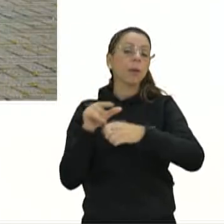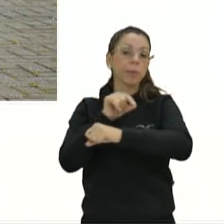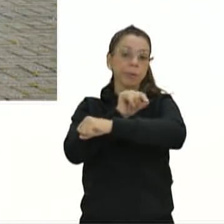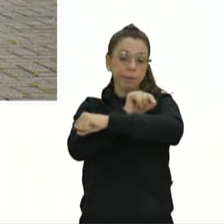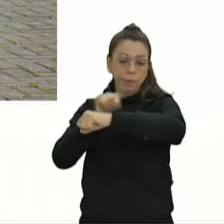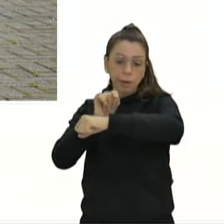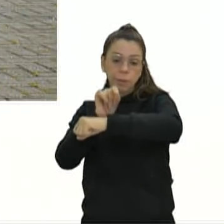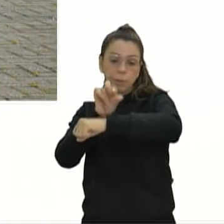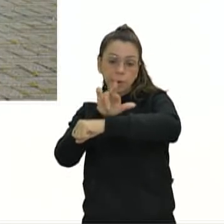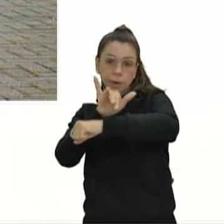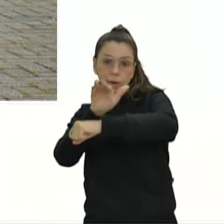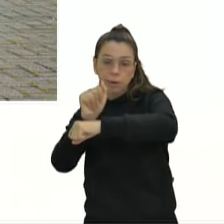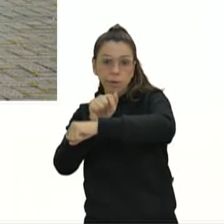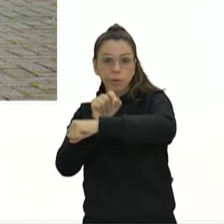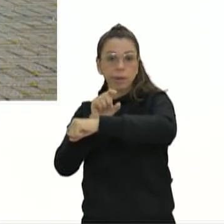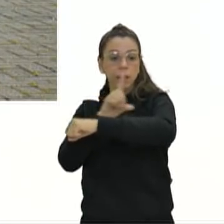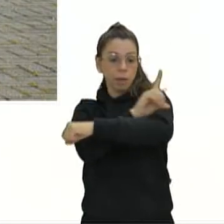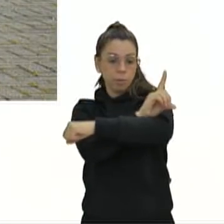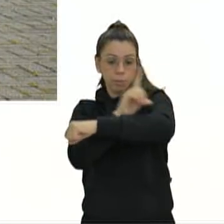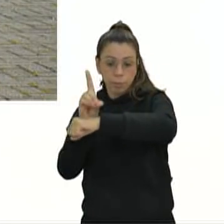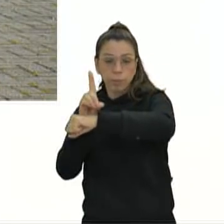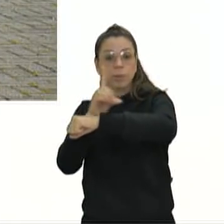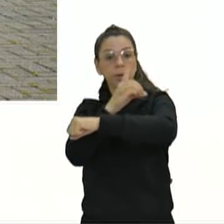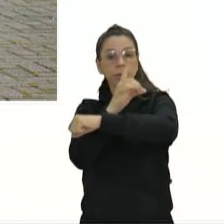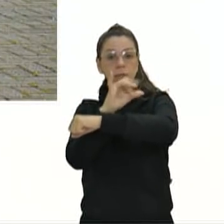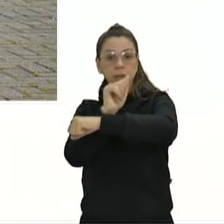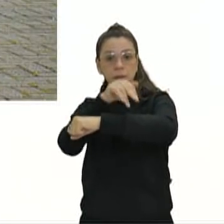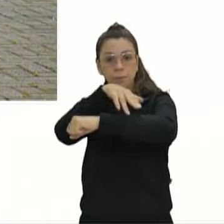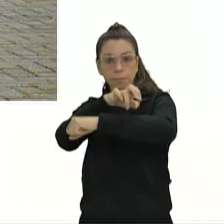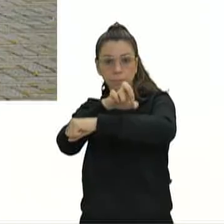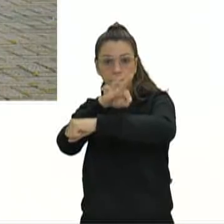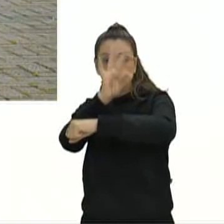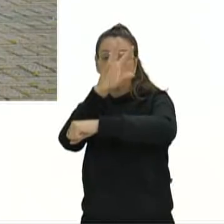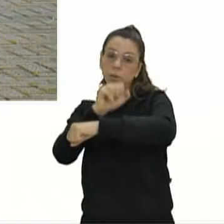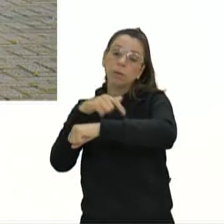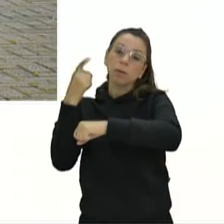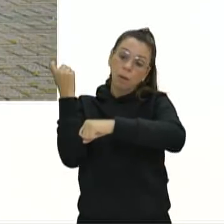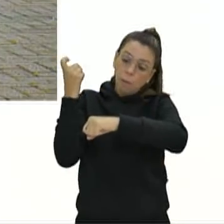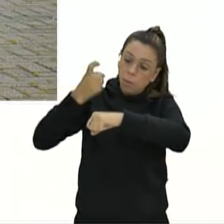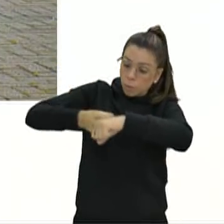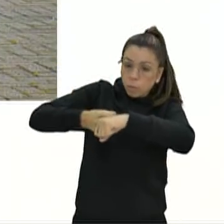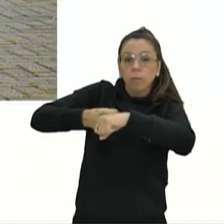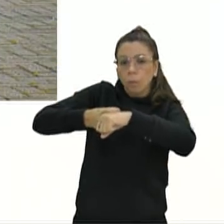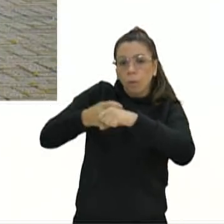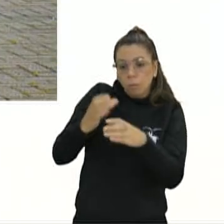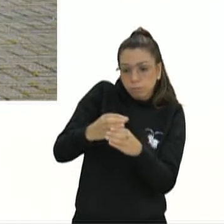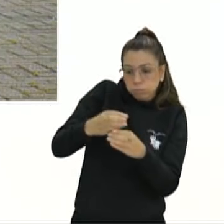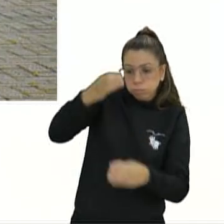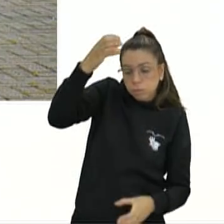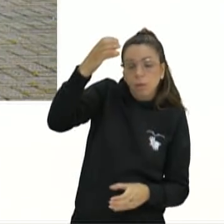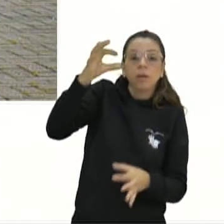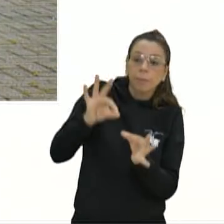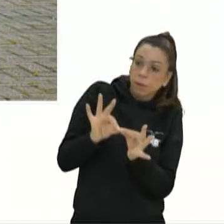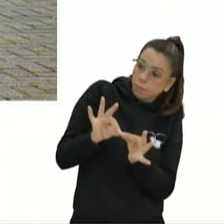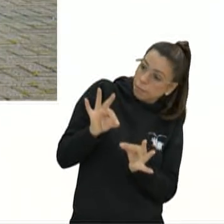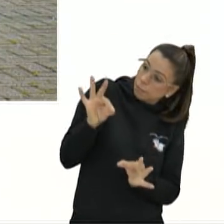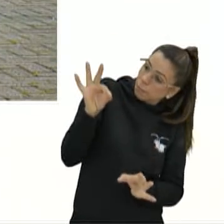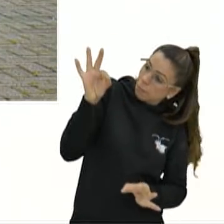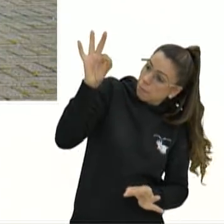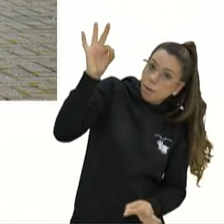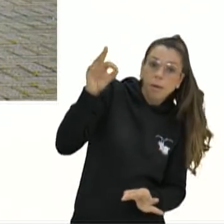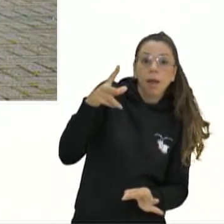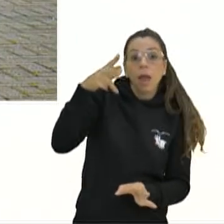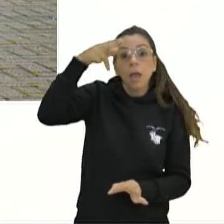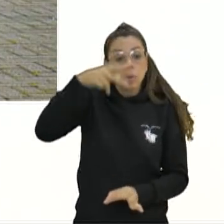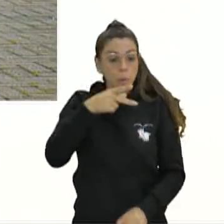vai ter o diâmetro e por ele ser um sólido, ocupar um espaço, ele tem uma altura, assim como o